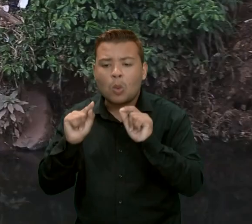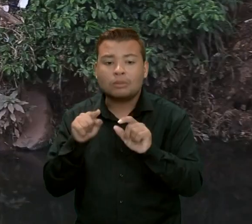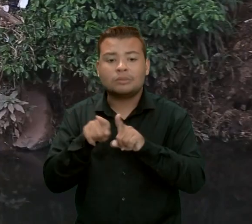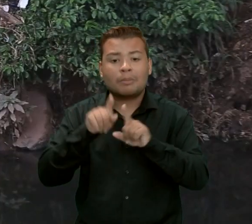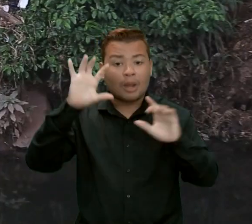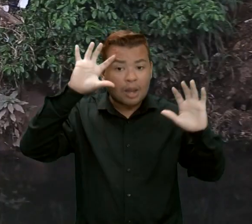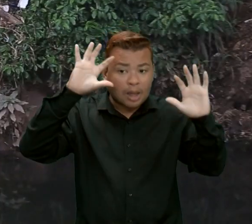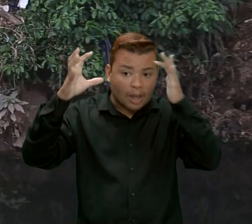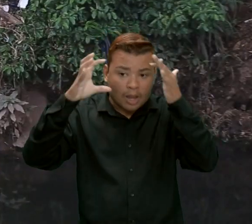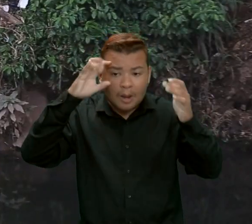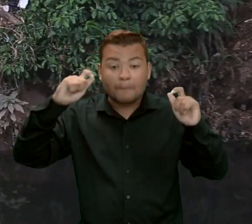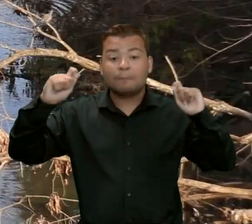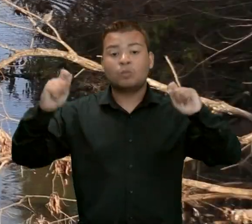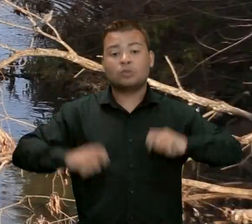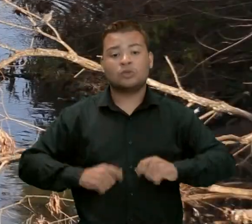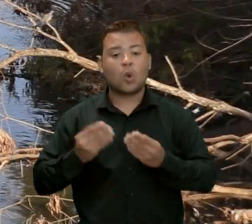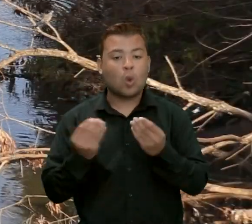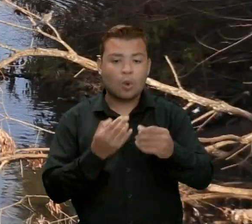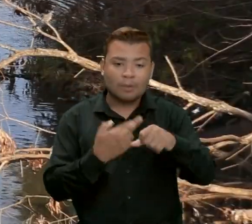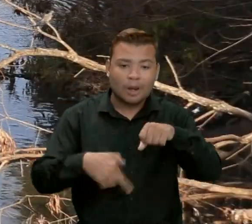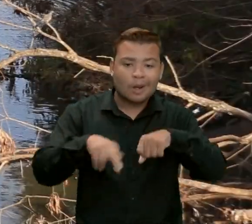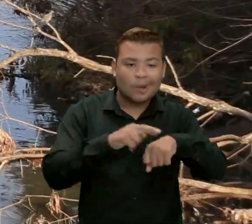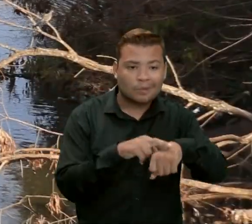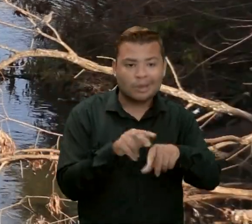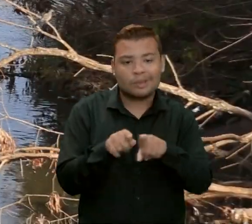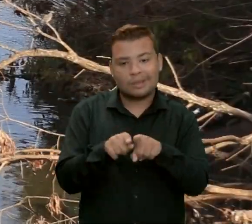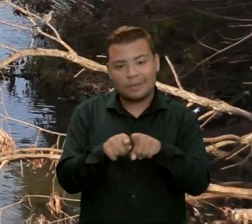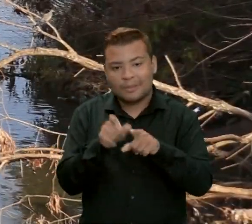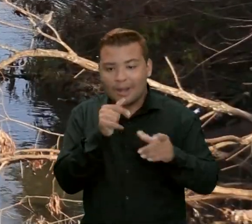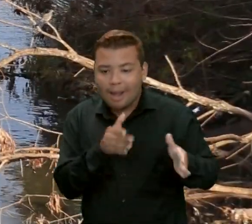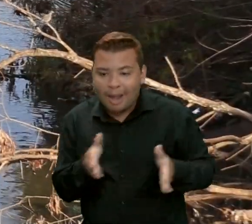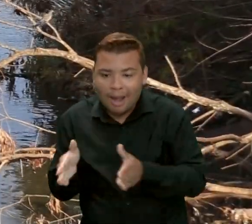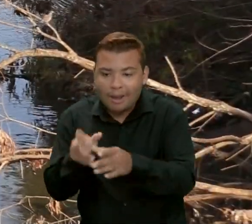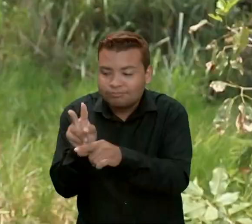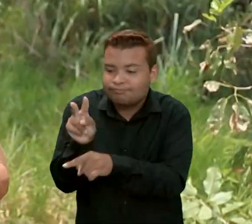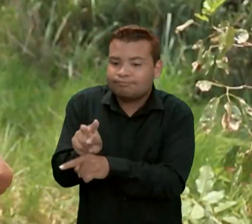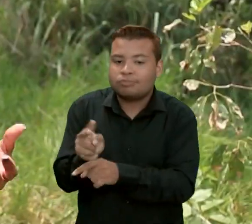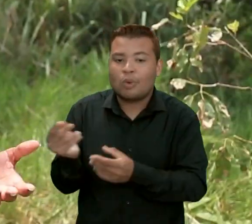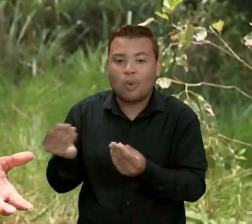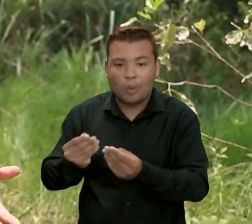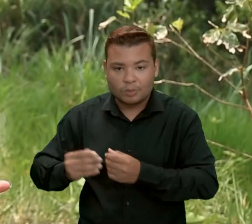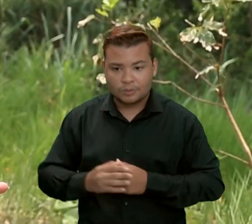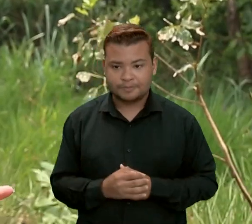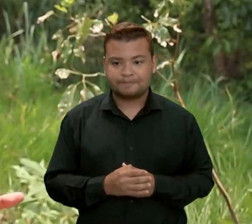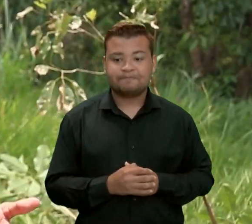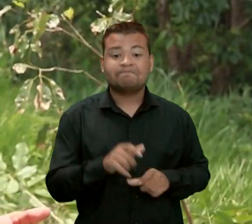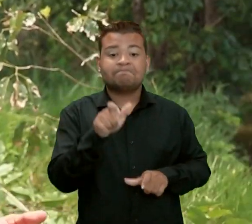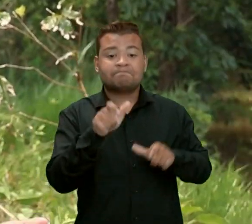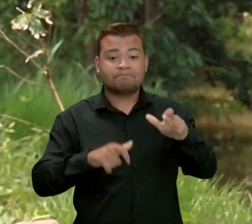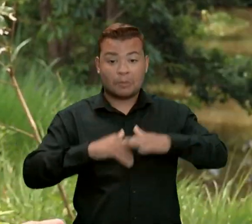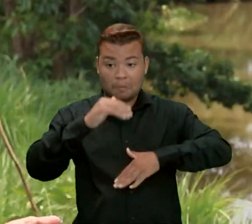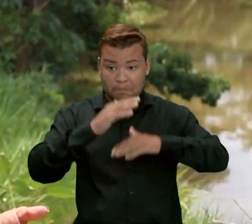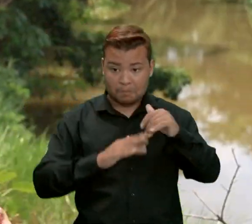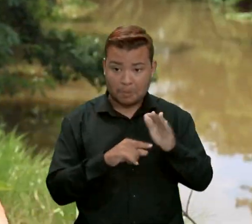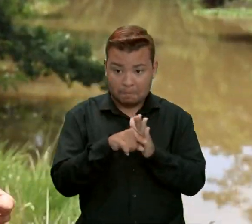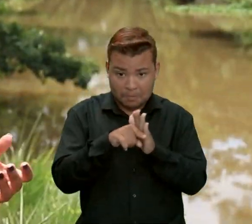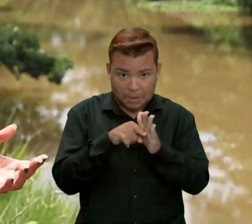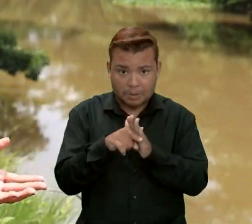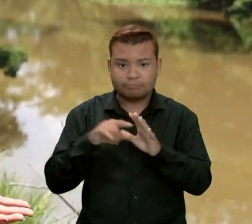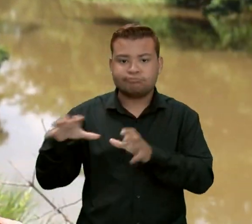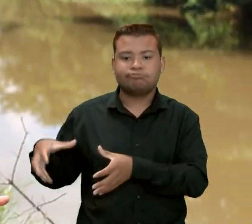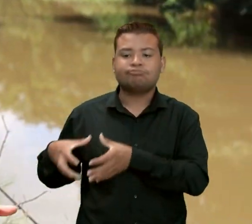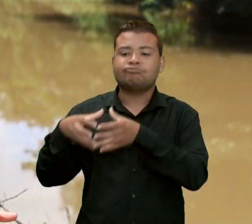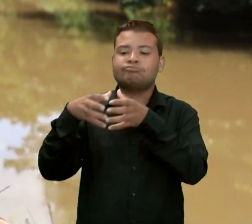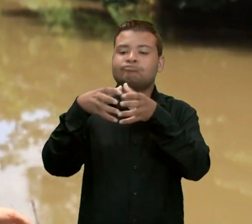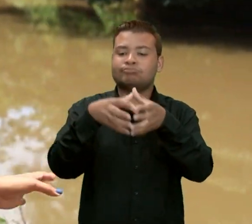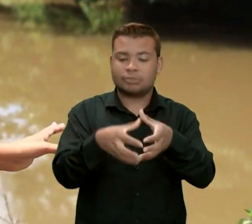soluções de recuperação e conservação do manancial. Os pesquisadores envolvidos na expedição